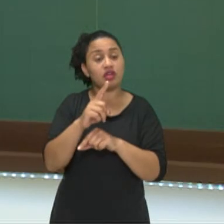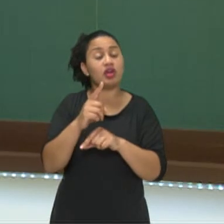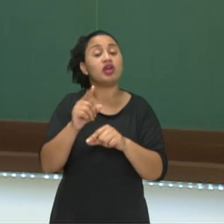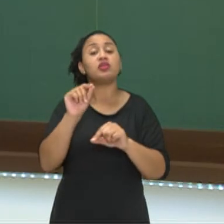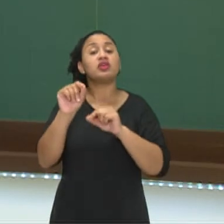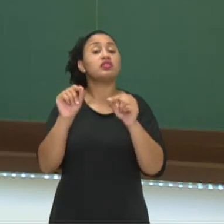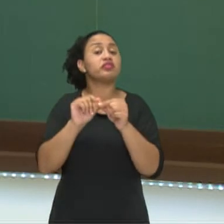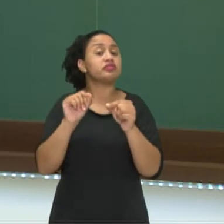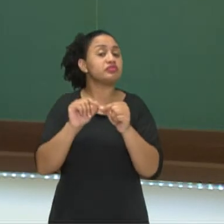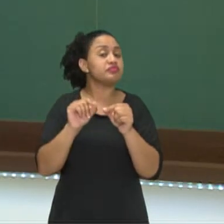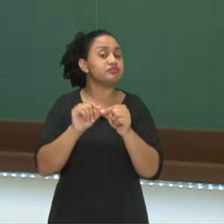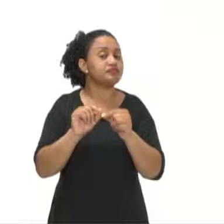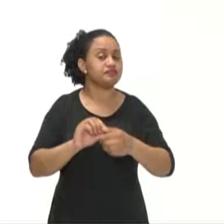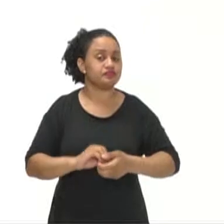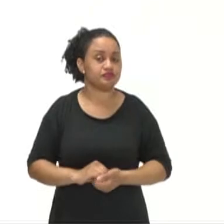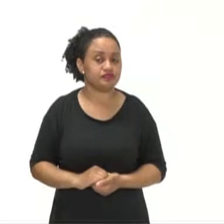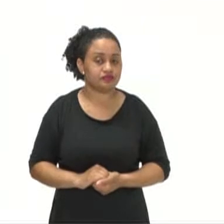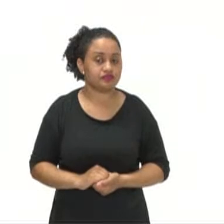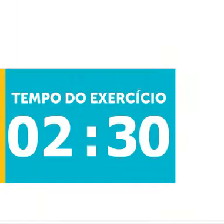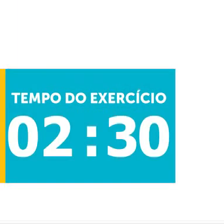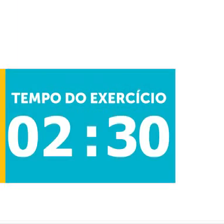eles formam. Vamos lá?